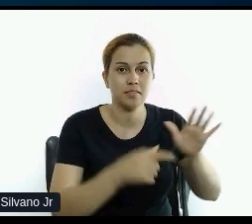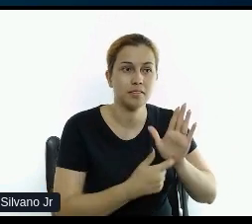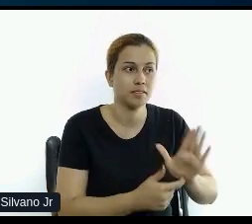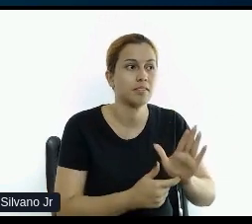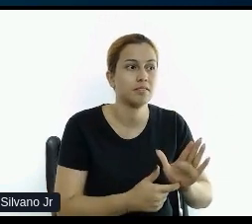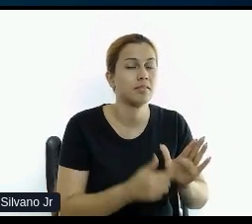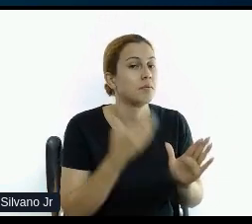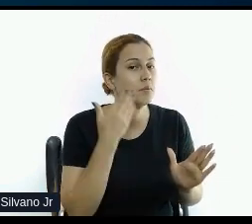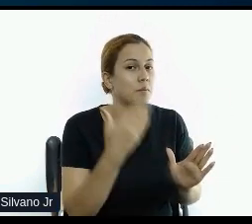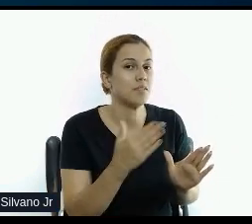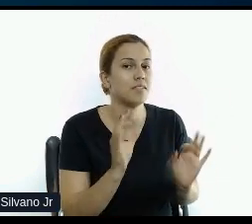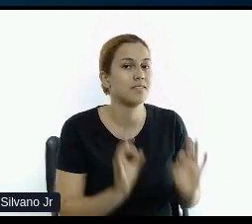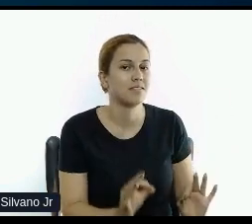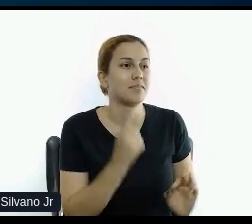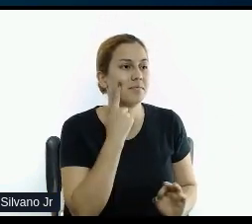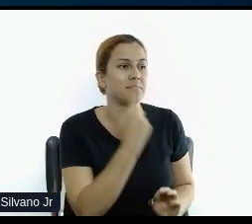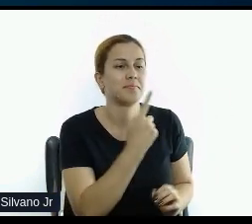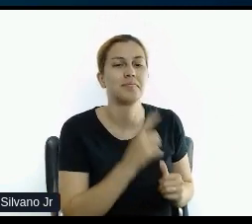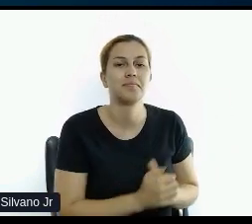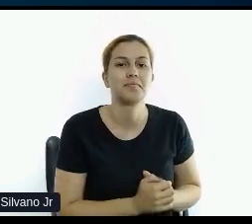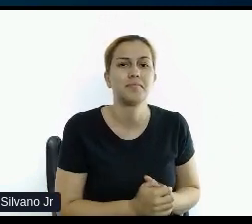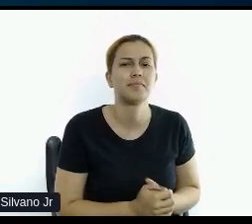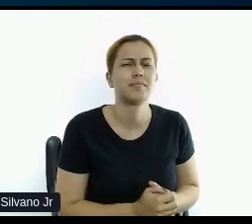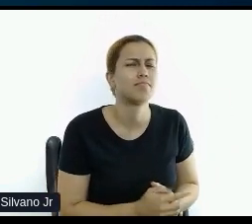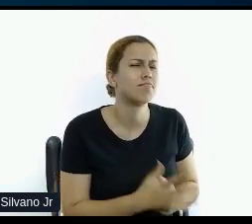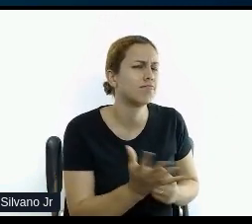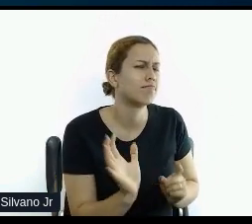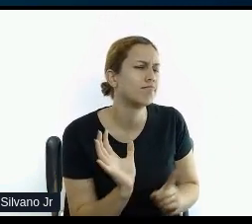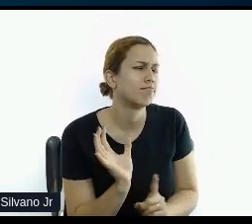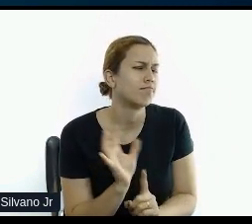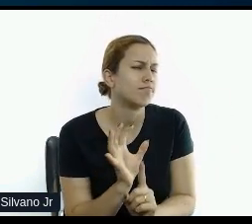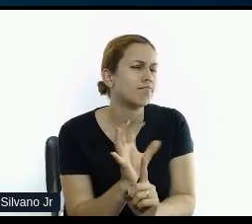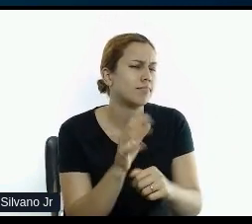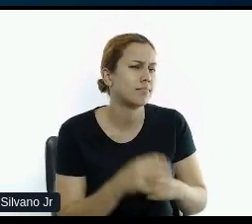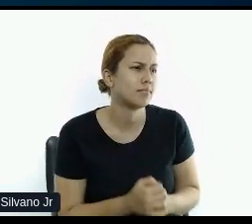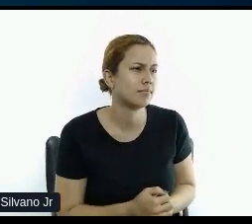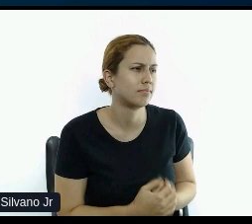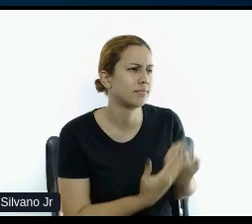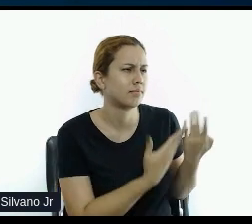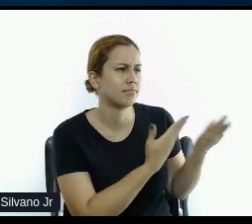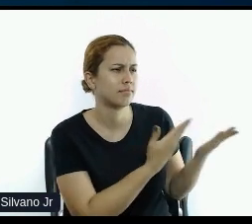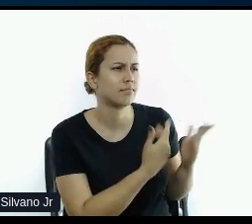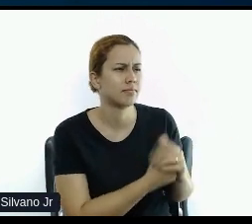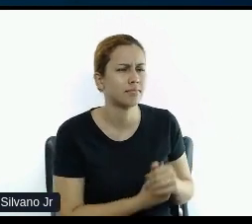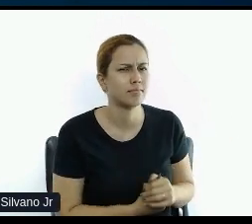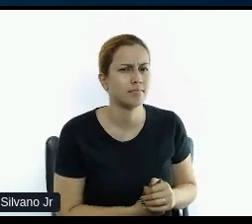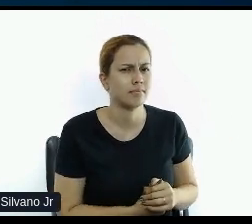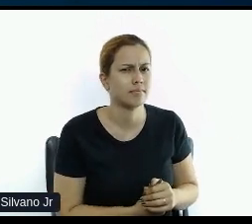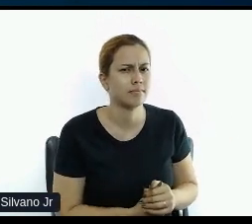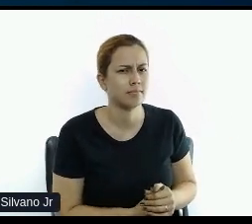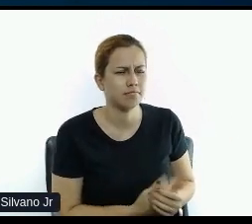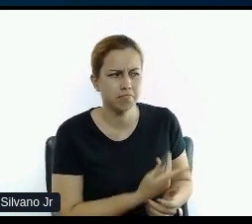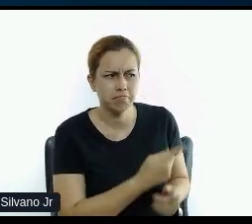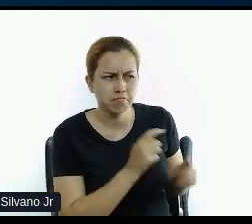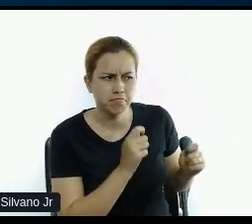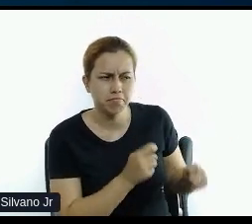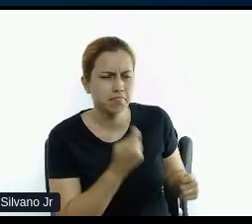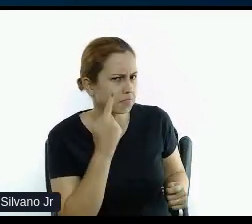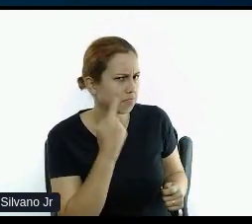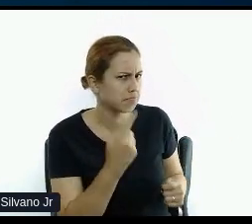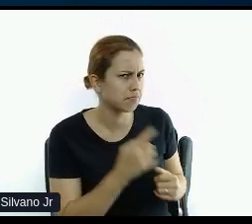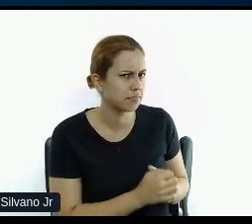vocês. E aí eu trago essa provocação, né? Essa é a bala de prata para softwares acessíveis. Então, a gente tem agora uma